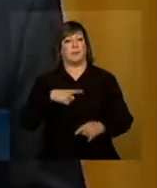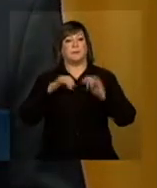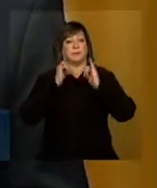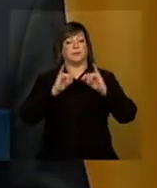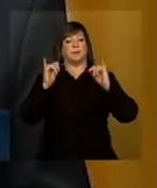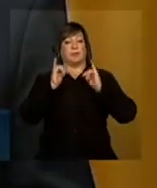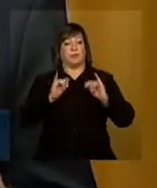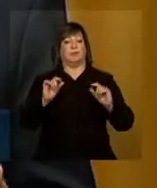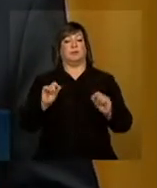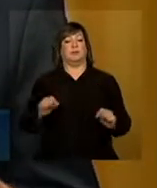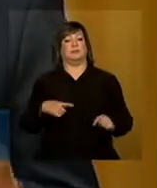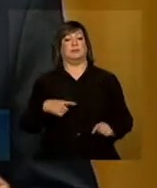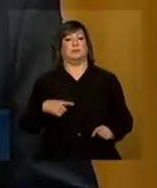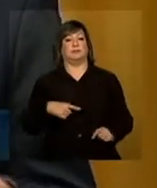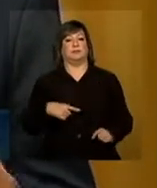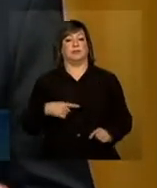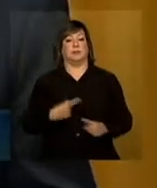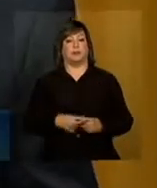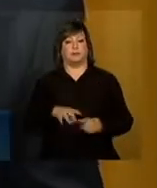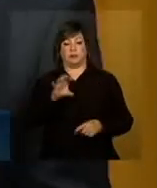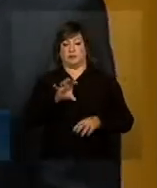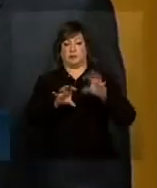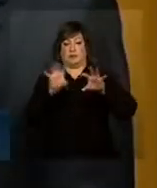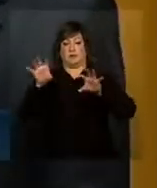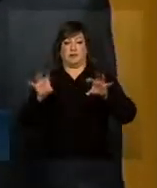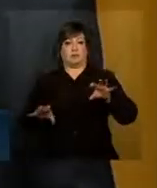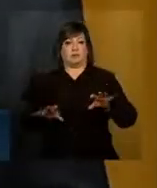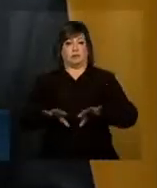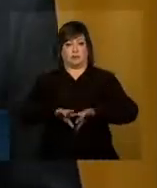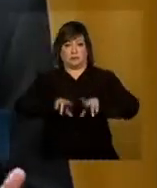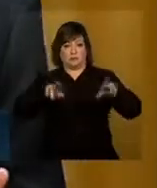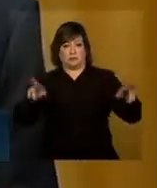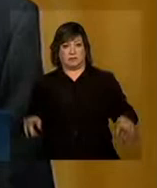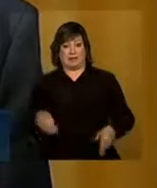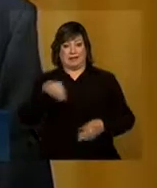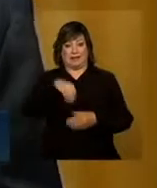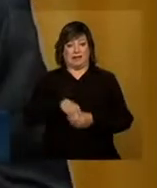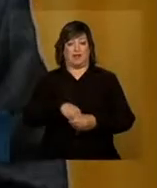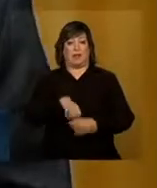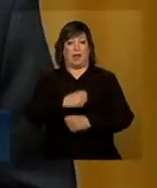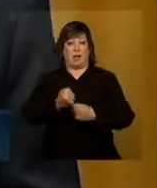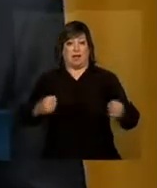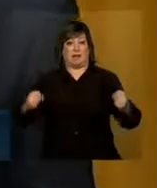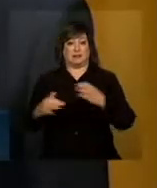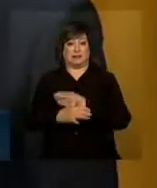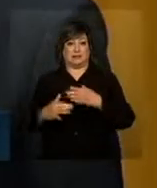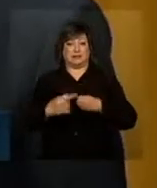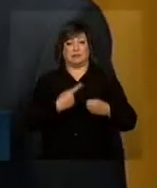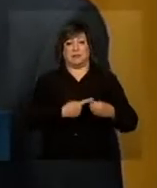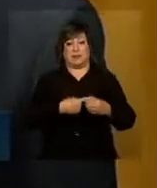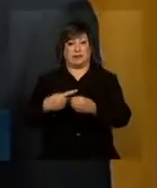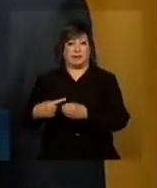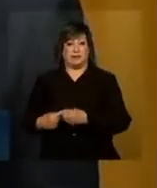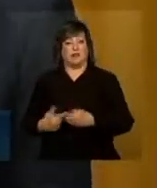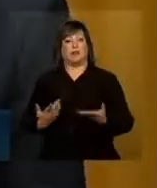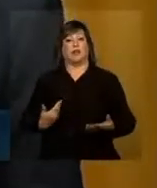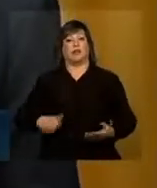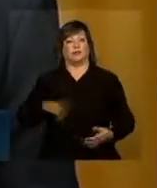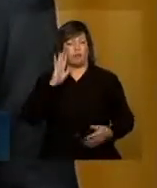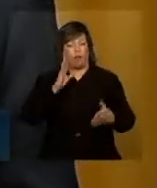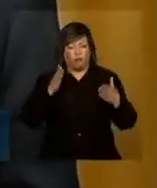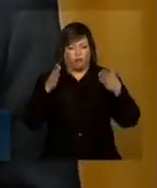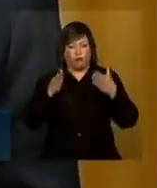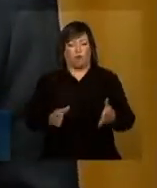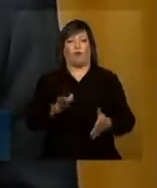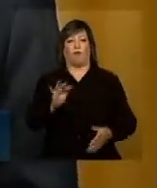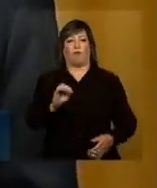absolutamente desagregado por estado, por região, por município, e dentro das grandes cidades, por bairro, por setor censitário, nos permite focar